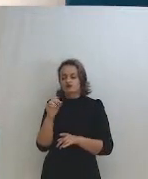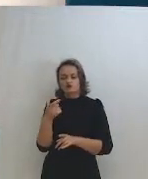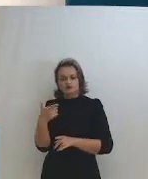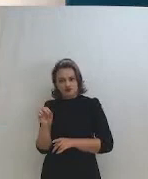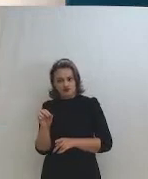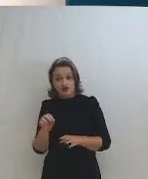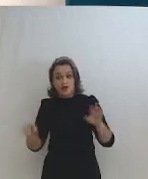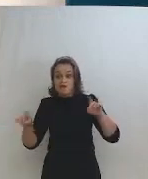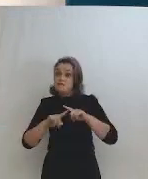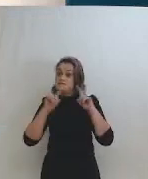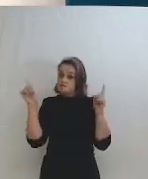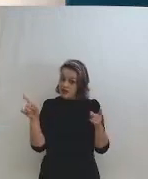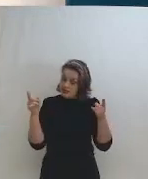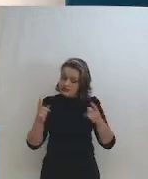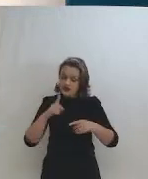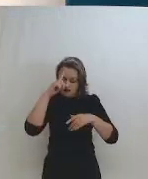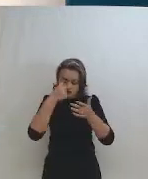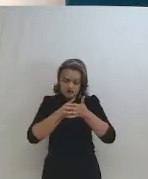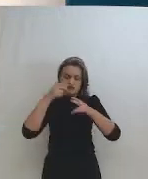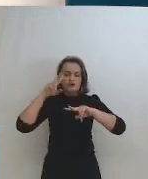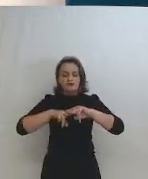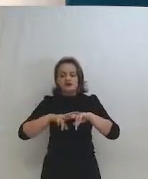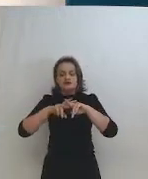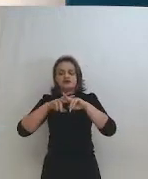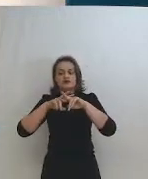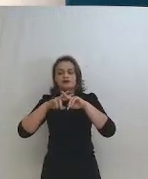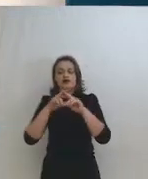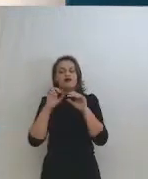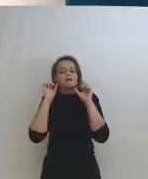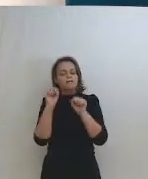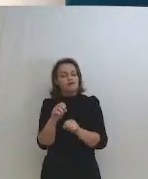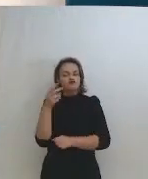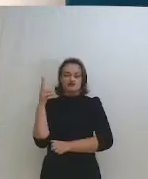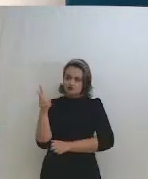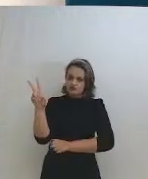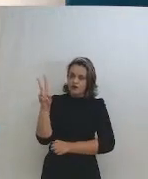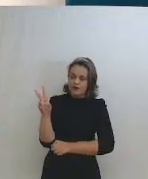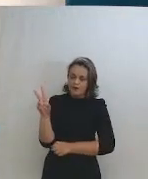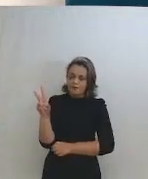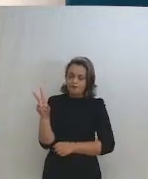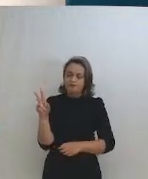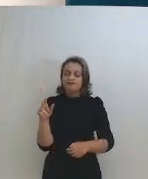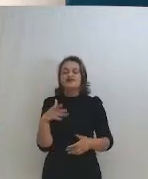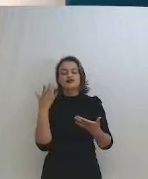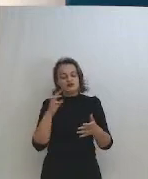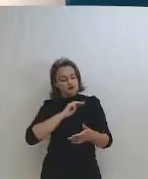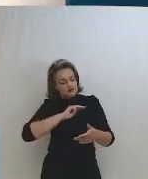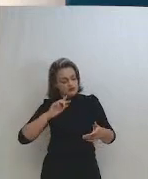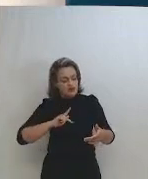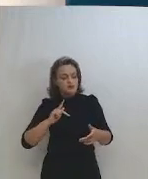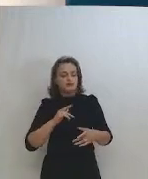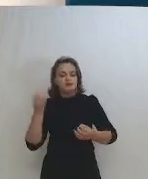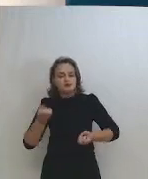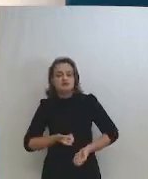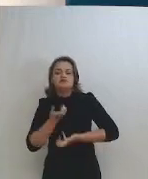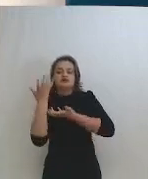prisão ela pode ser mantida. E aqui o Ministério Público se manifesta